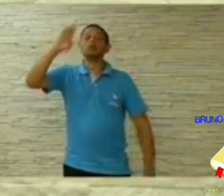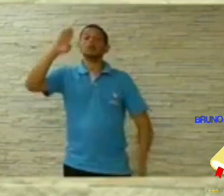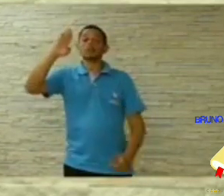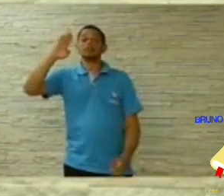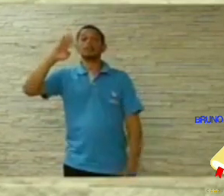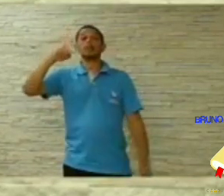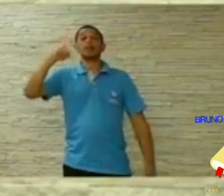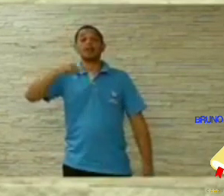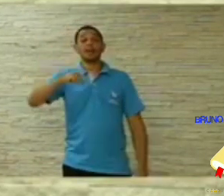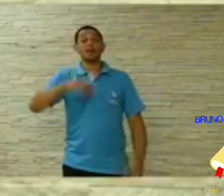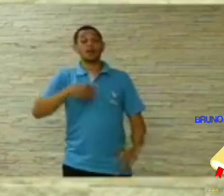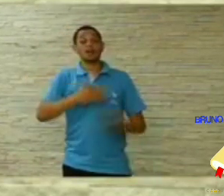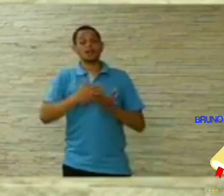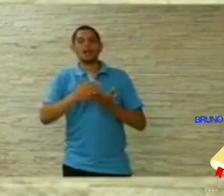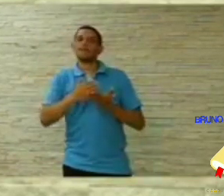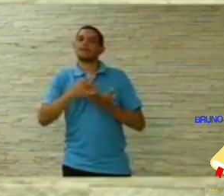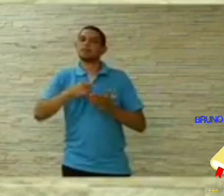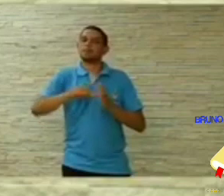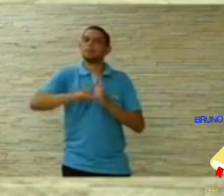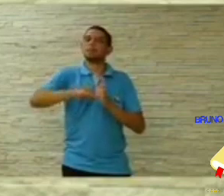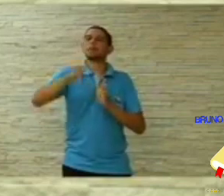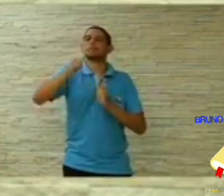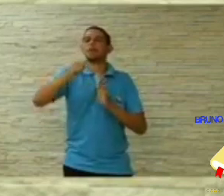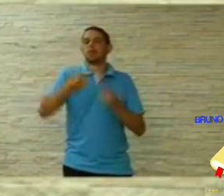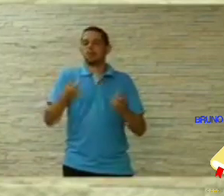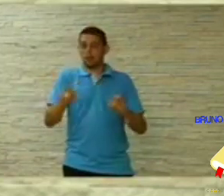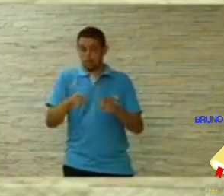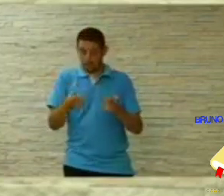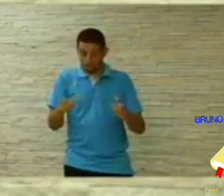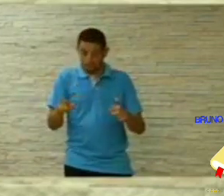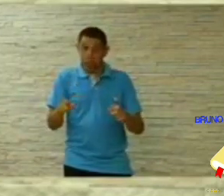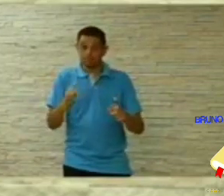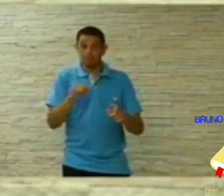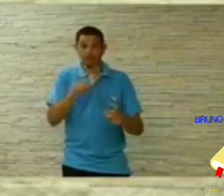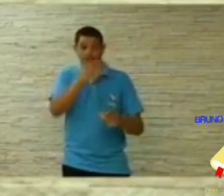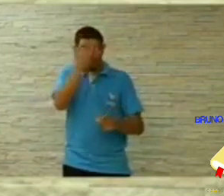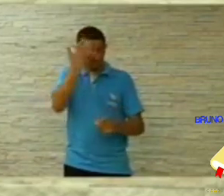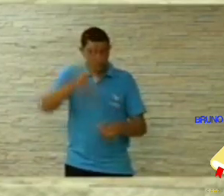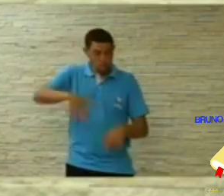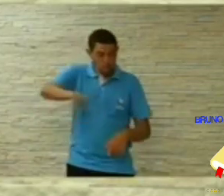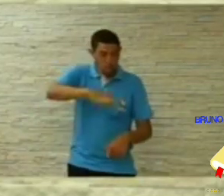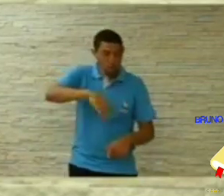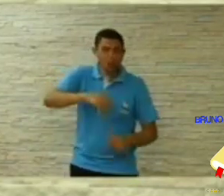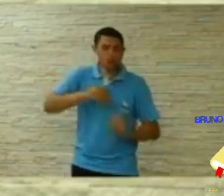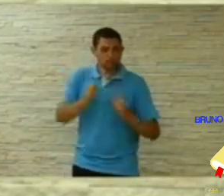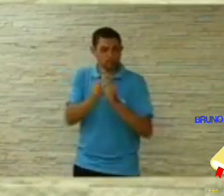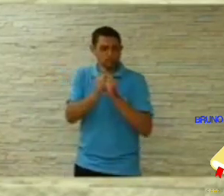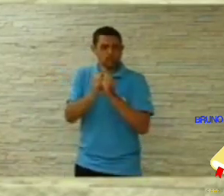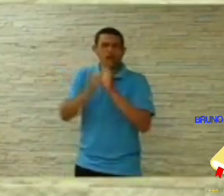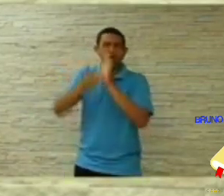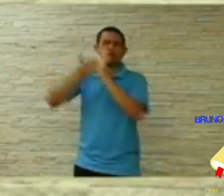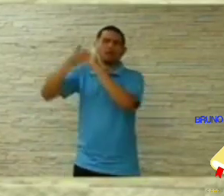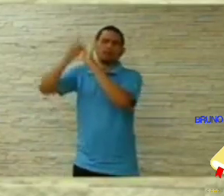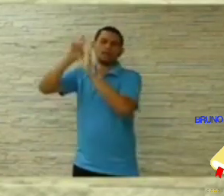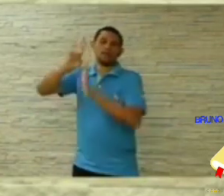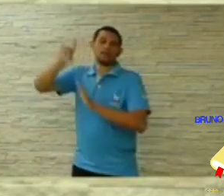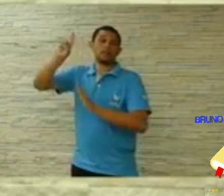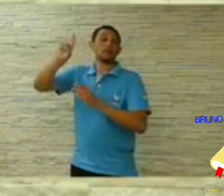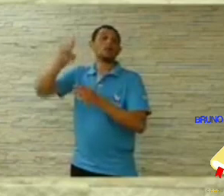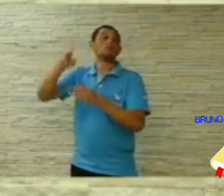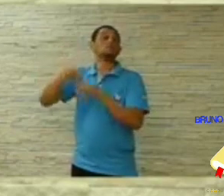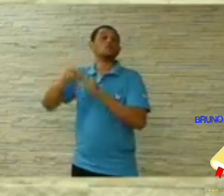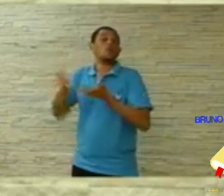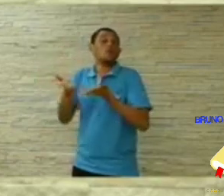dessa coleção de seis hinos. E eles então louvavam a Deus com esse hino, onde exaltavam a Deus